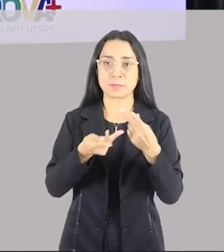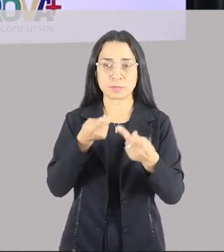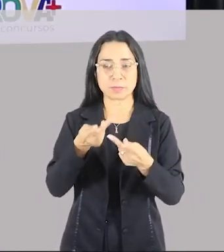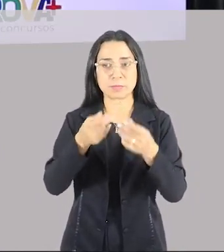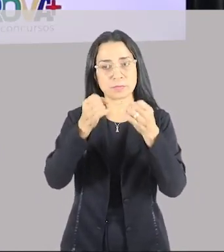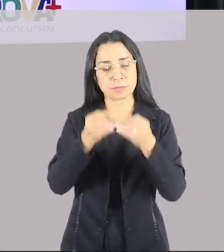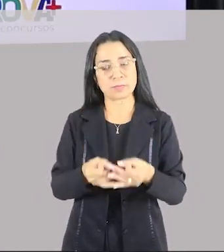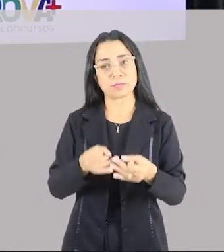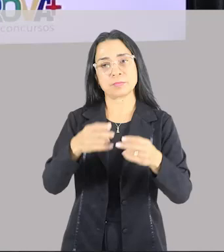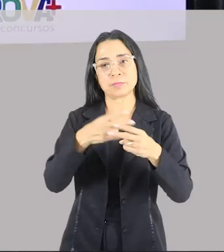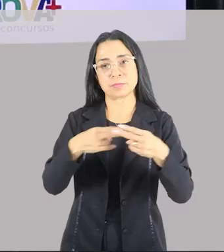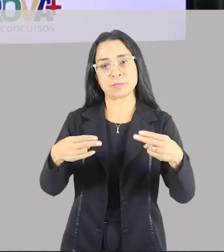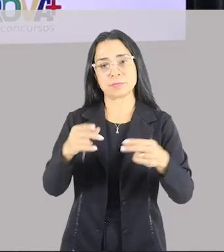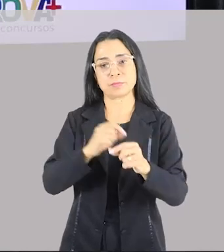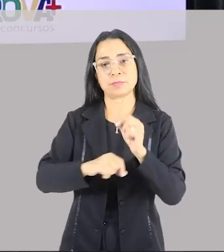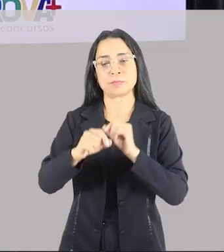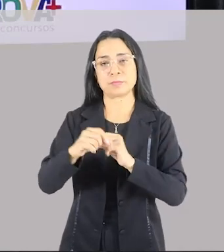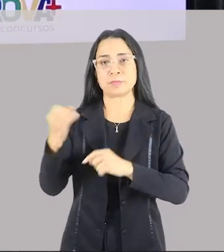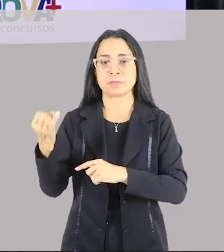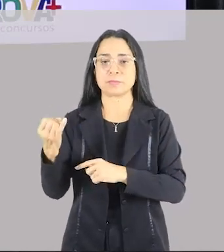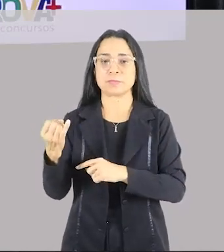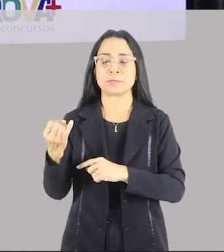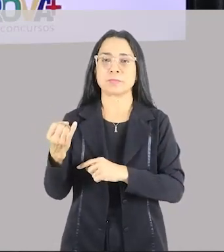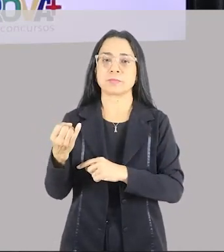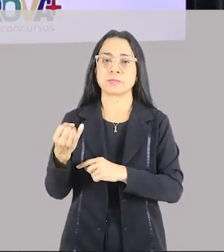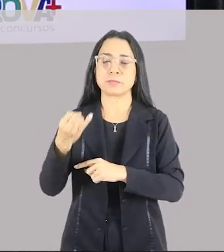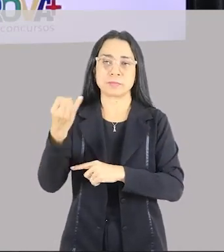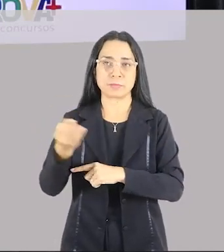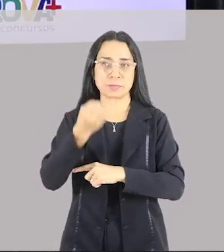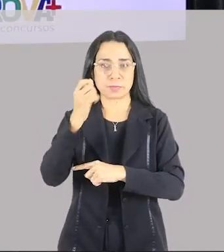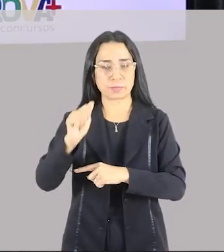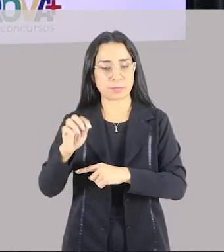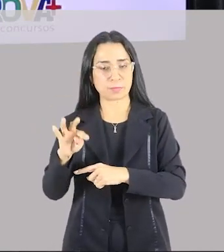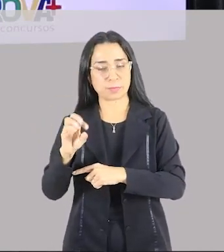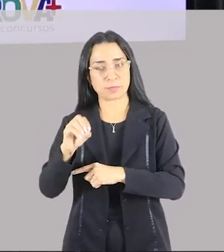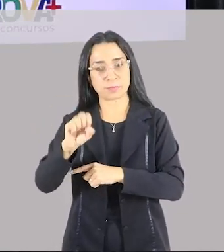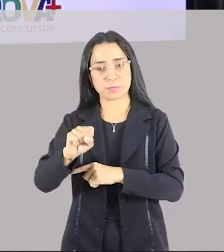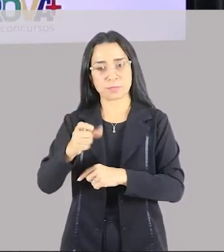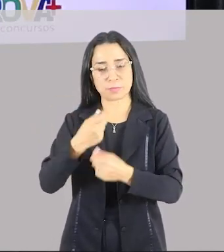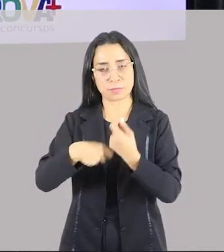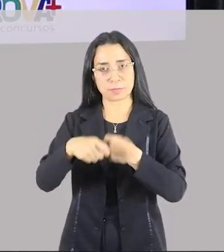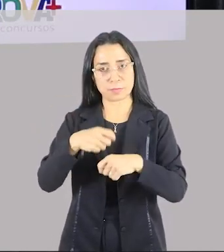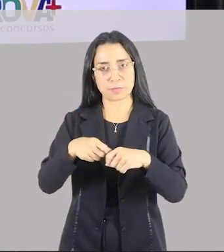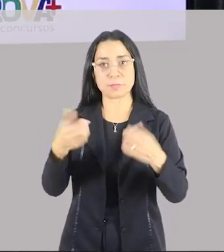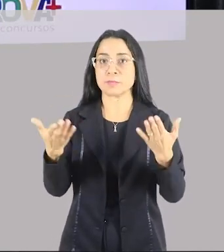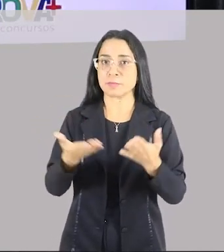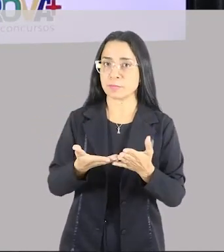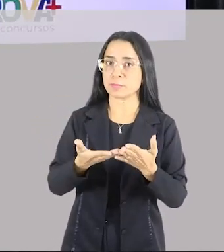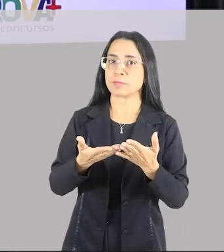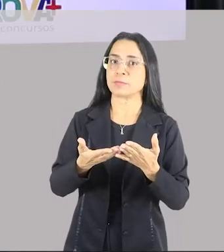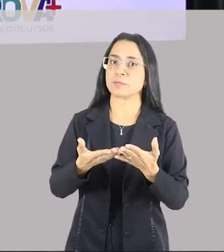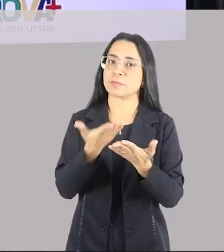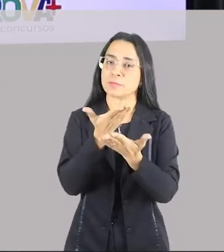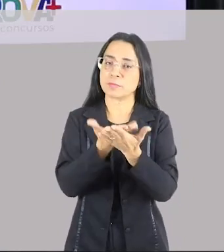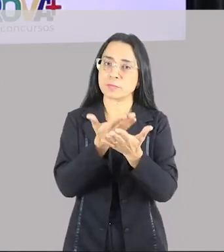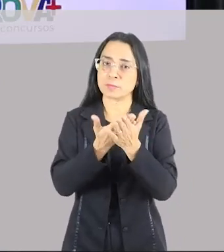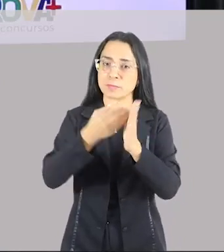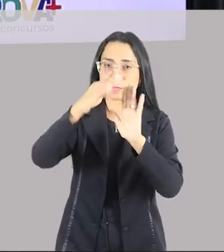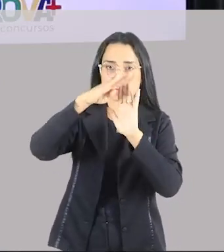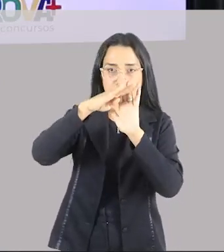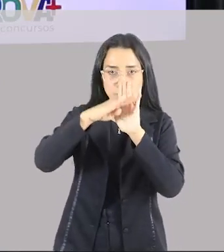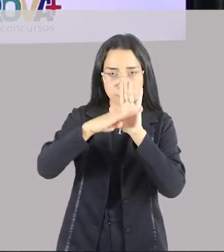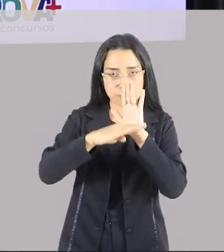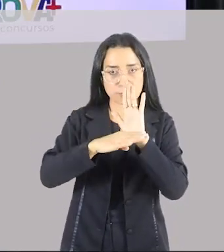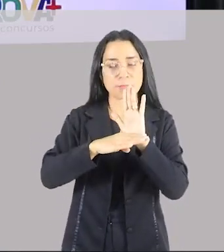importantíssimos, dos atos administrativos. Falta aqui agora a gente falar um pouquinho sobre a classificação dos atos administrativos.